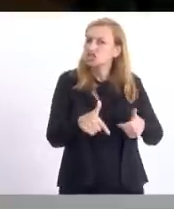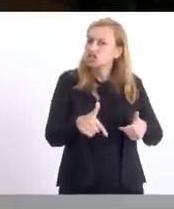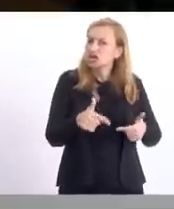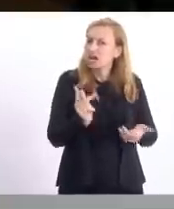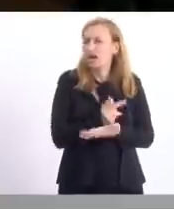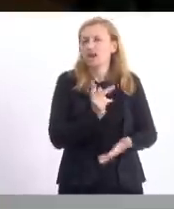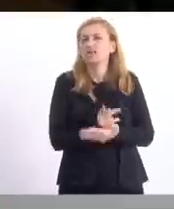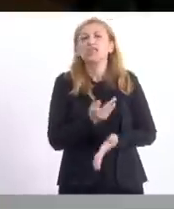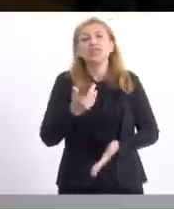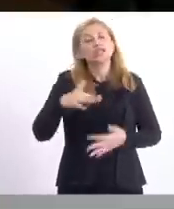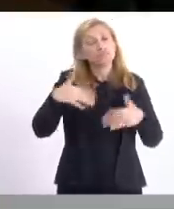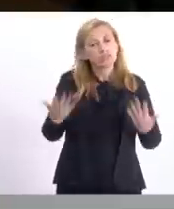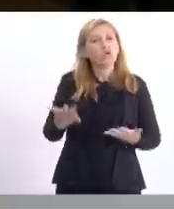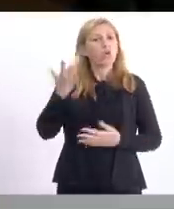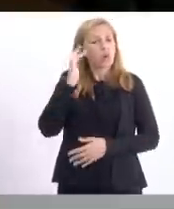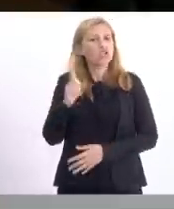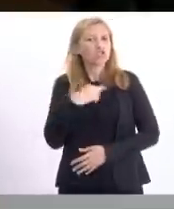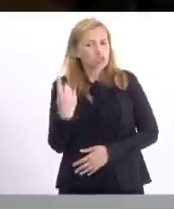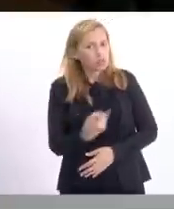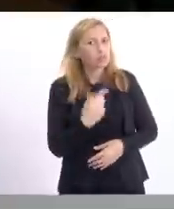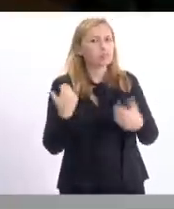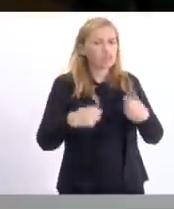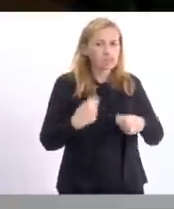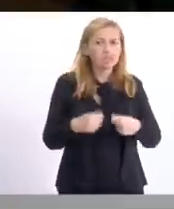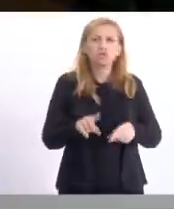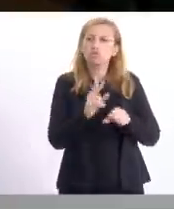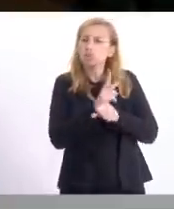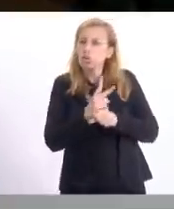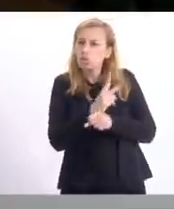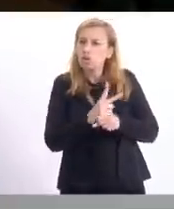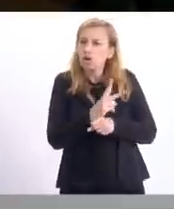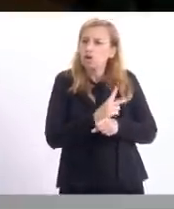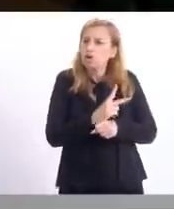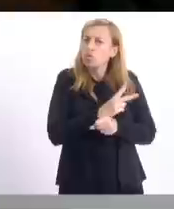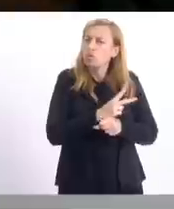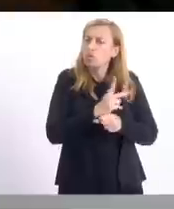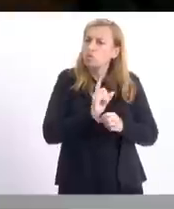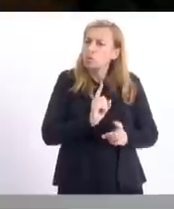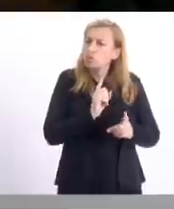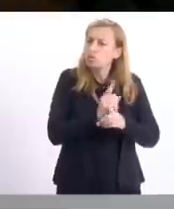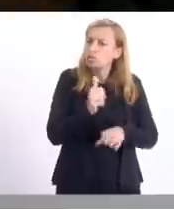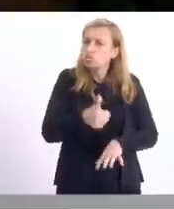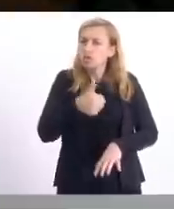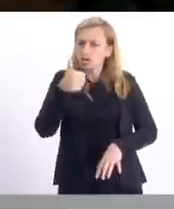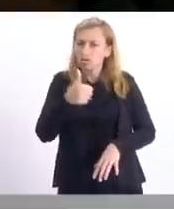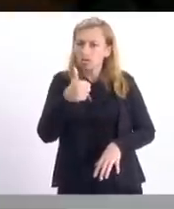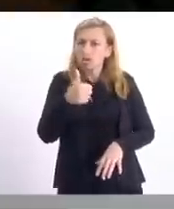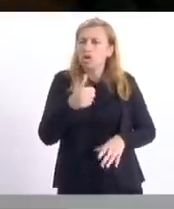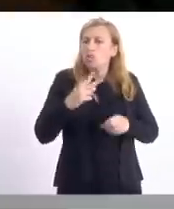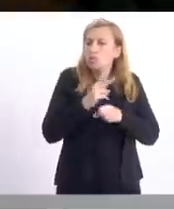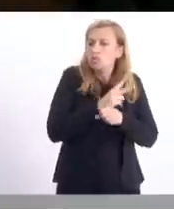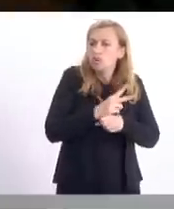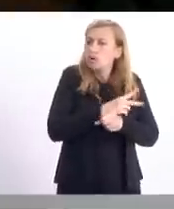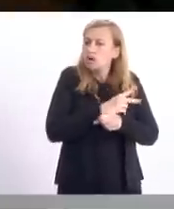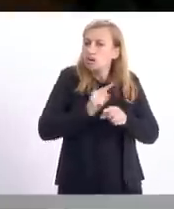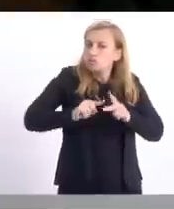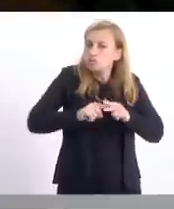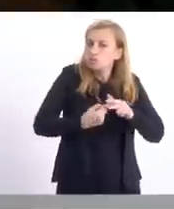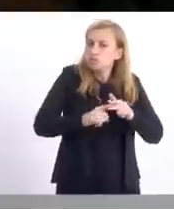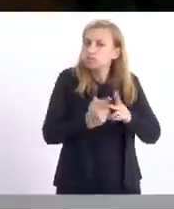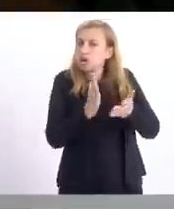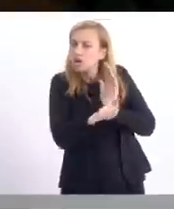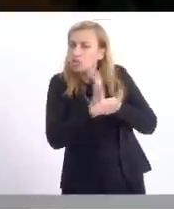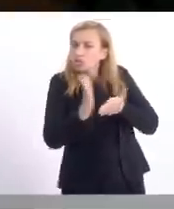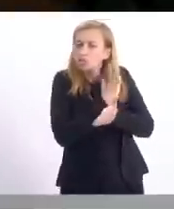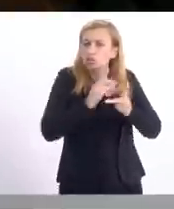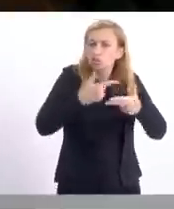injustiça. Então, eu acho que nós tínhamos que procurar um ponto de encontro disso, procurar ajustar alguma